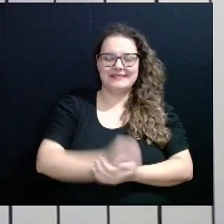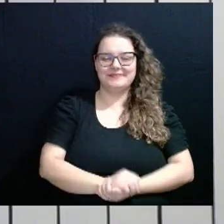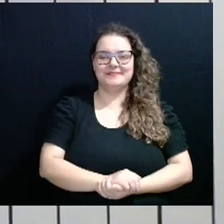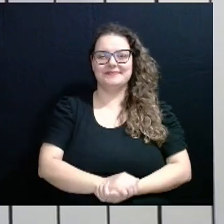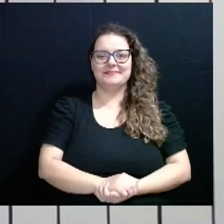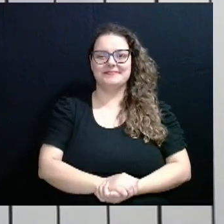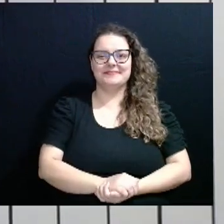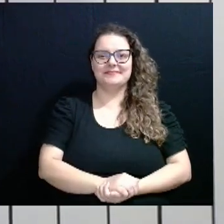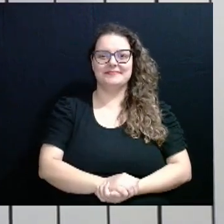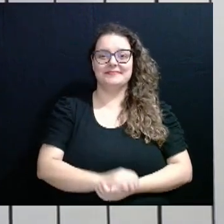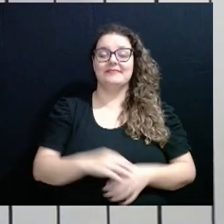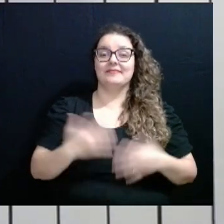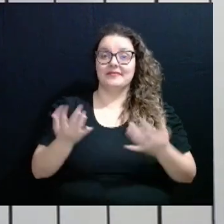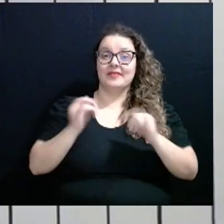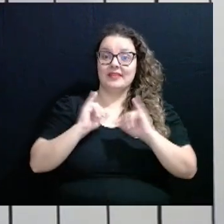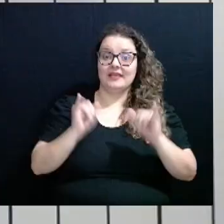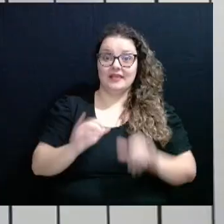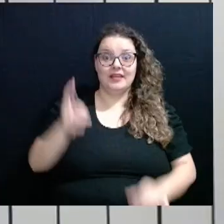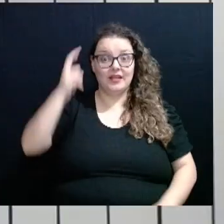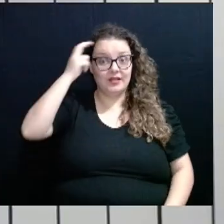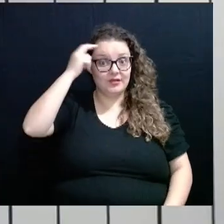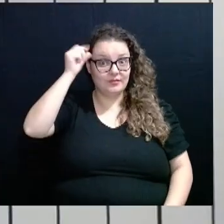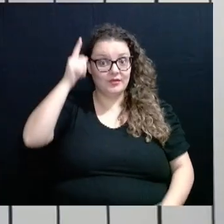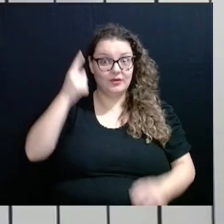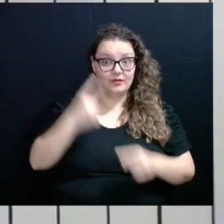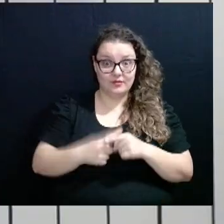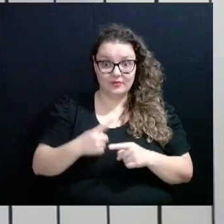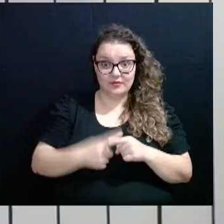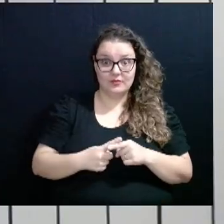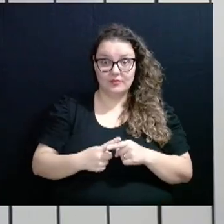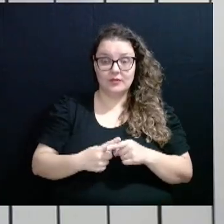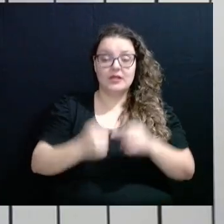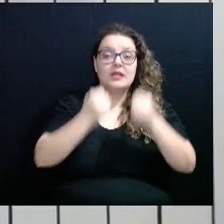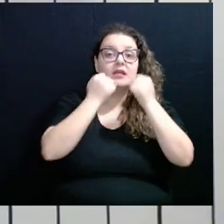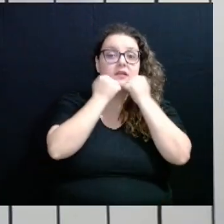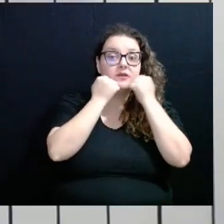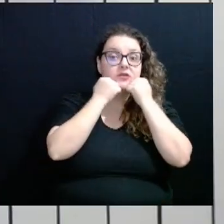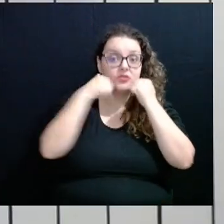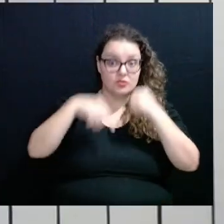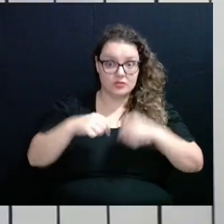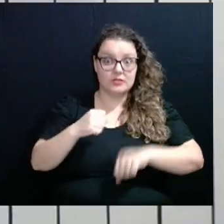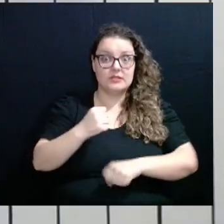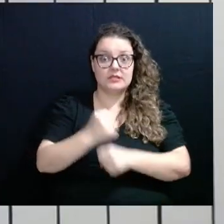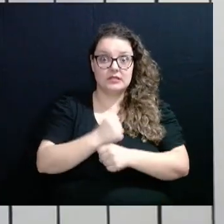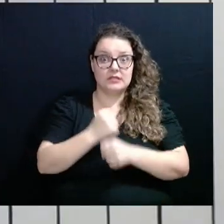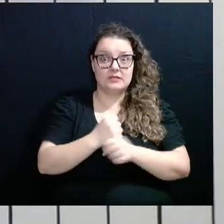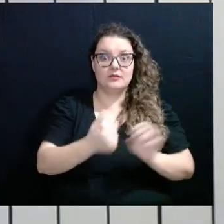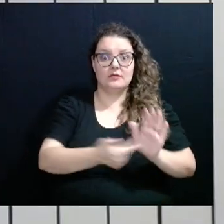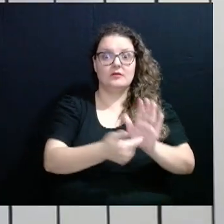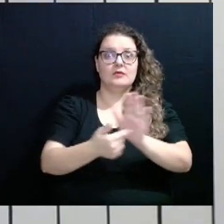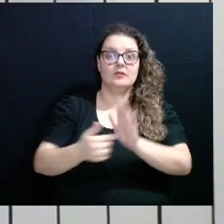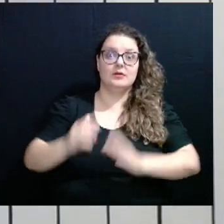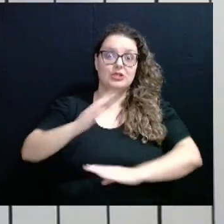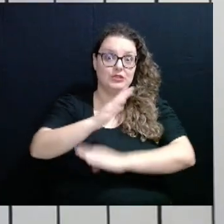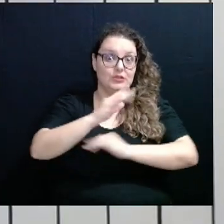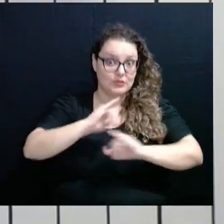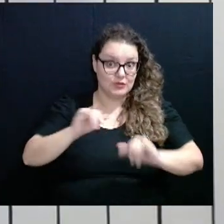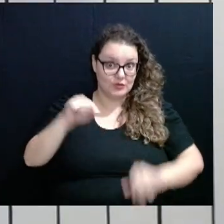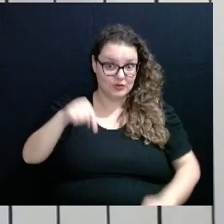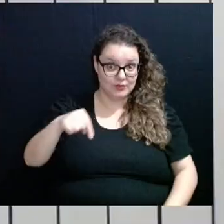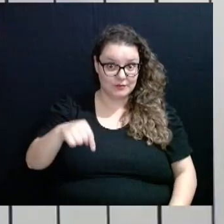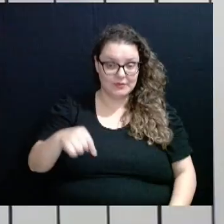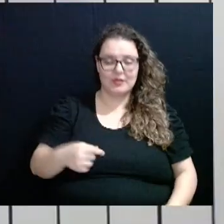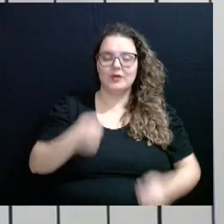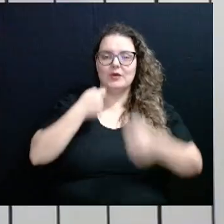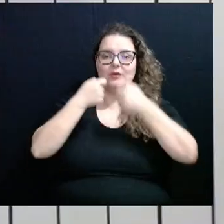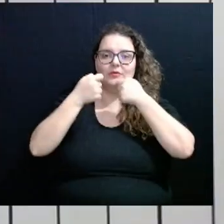falar sobre cultura agora, porque em julho deste ano nós exibimos aqui no Jornal Câmara Notícia uma reportagem